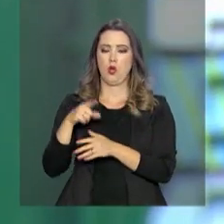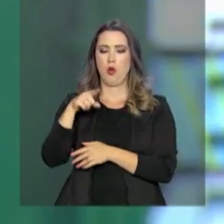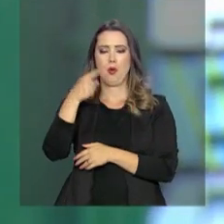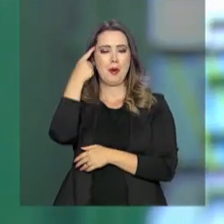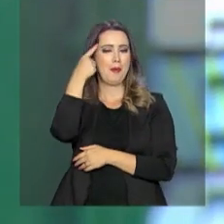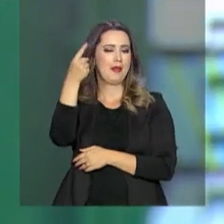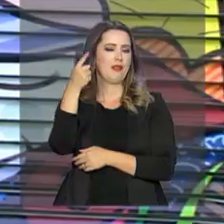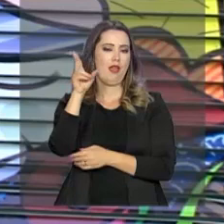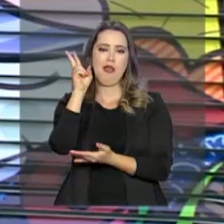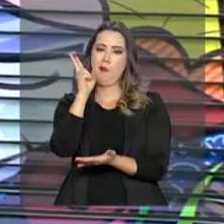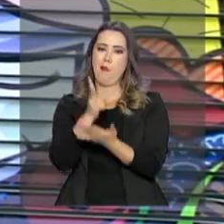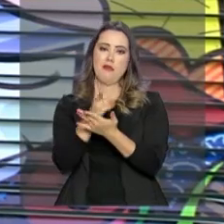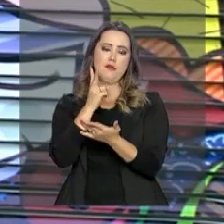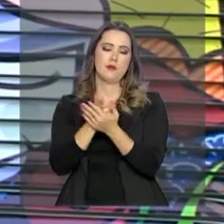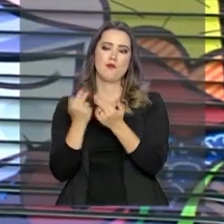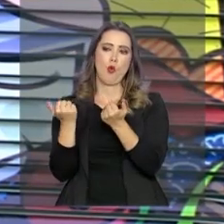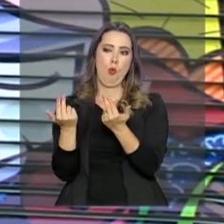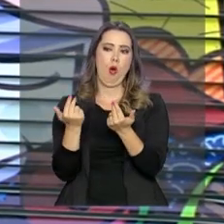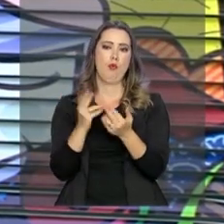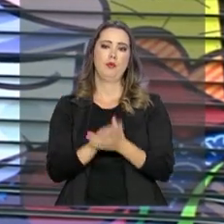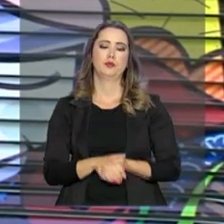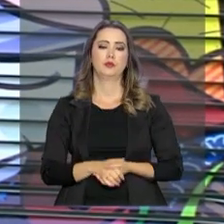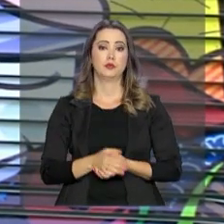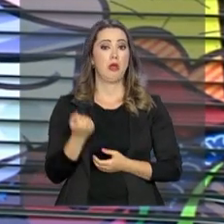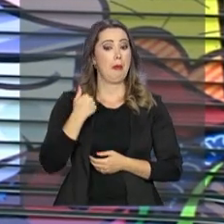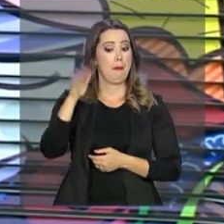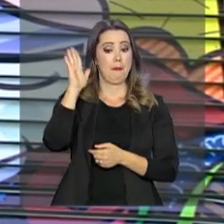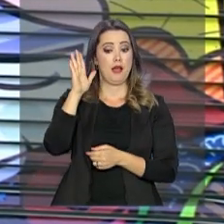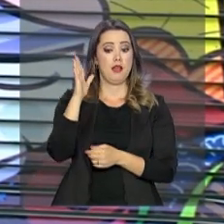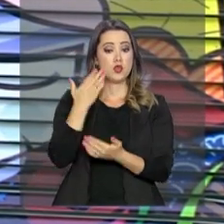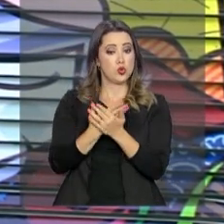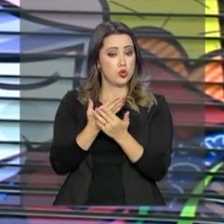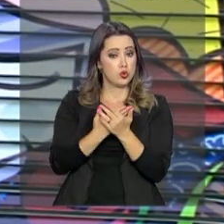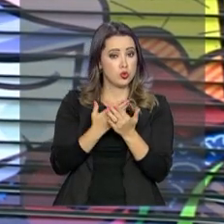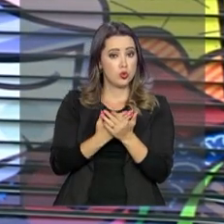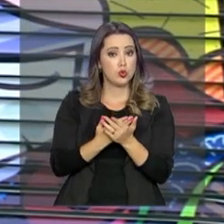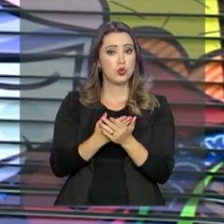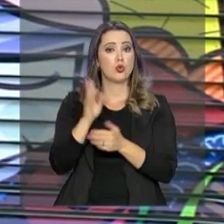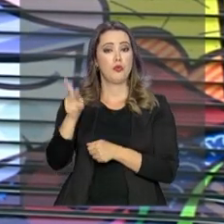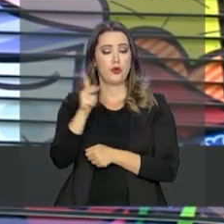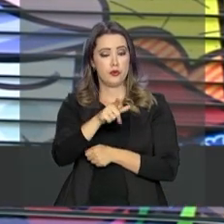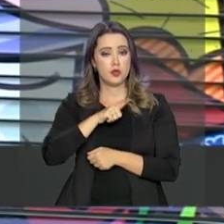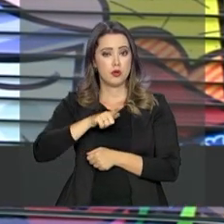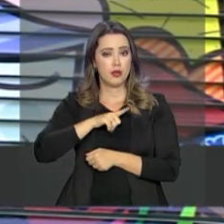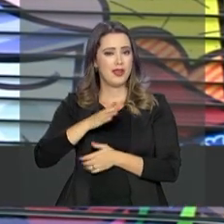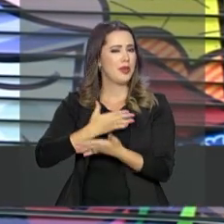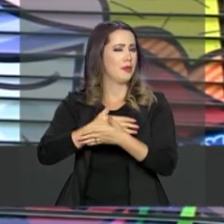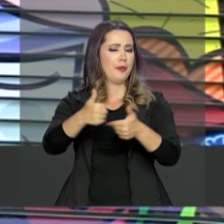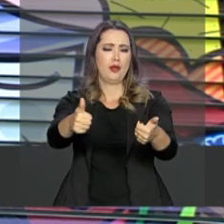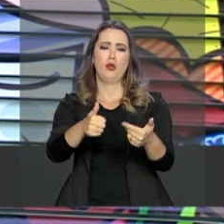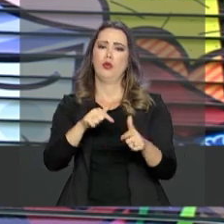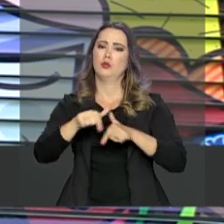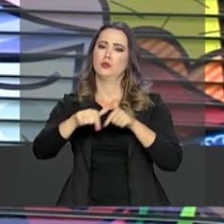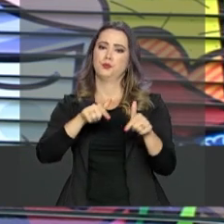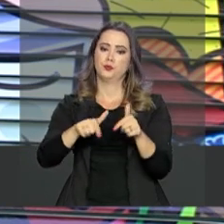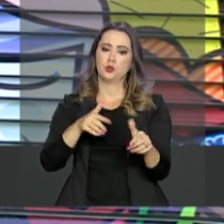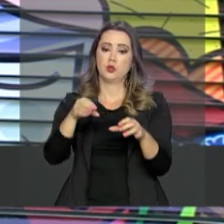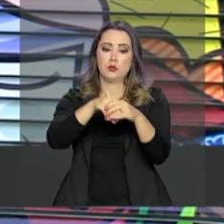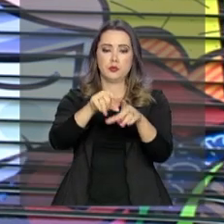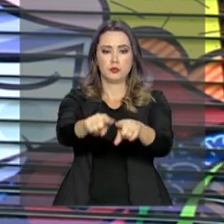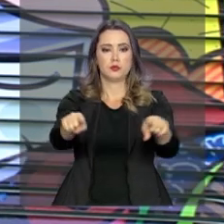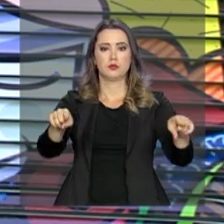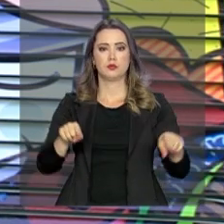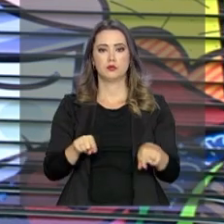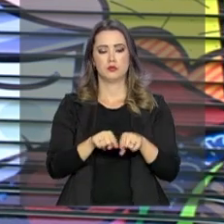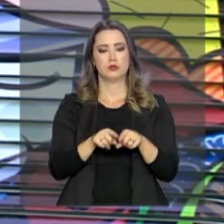mesma opinião quanto mais formação acadêmica o professor tem né melhor o trabalho que ele pode desenvolver em sala de